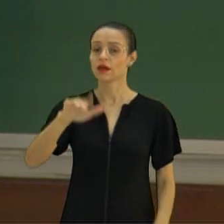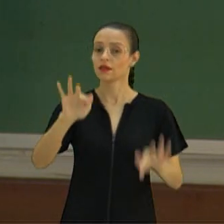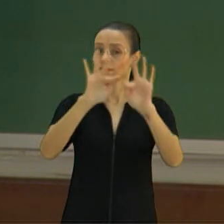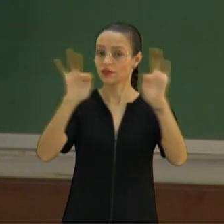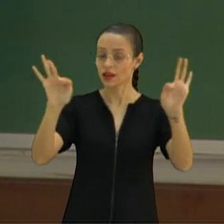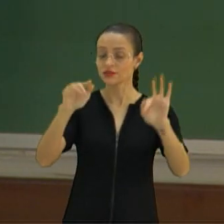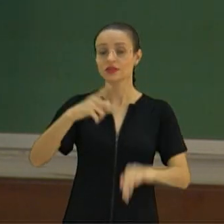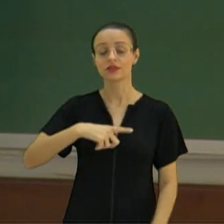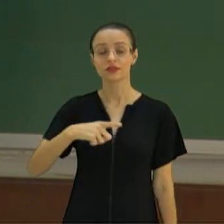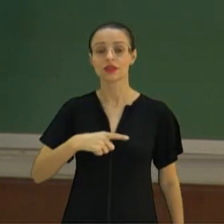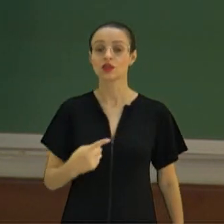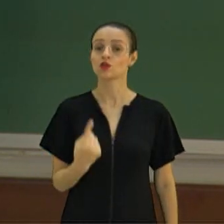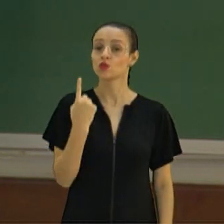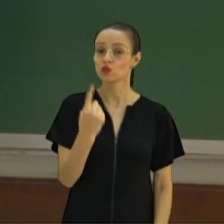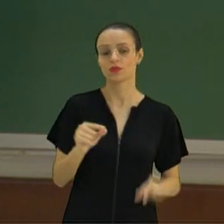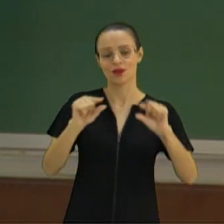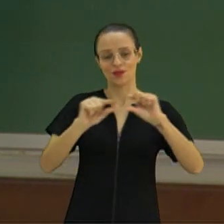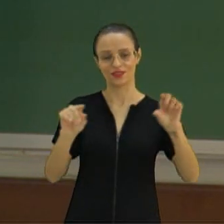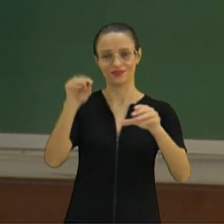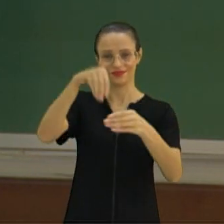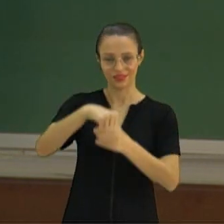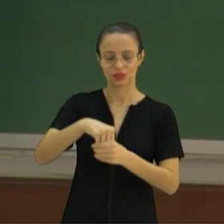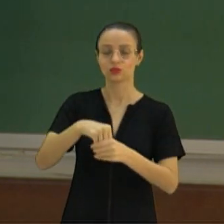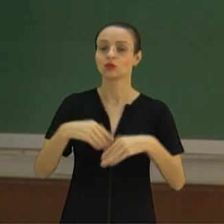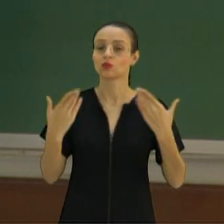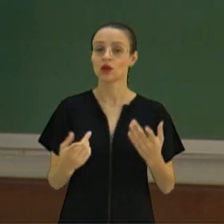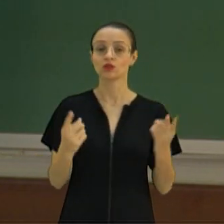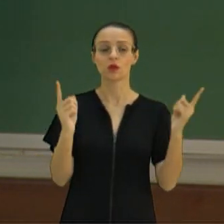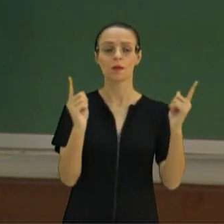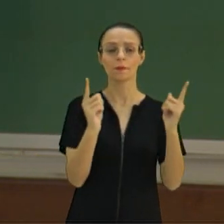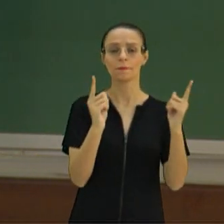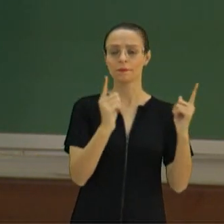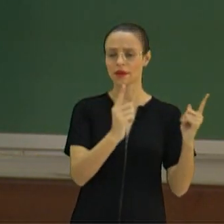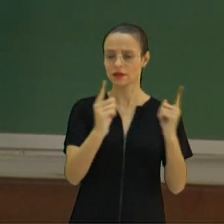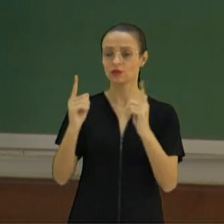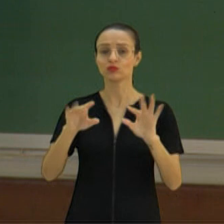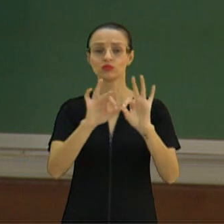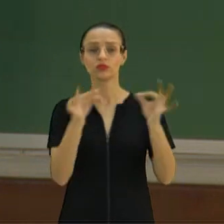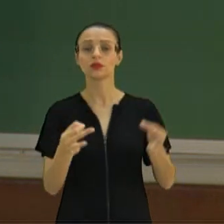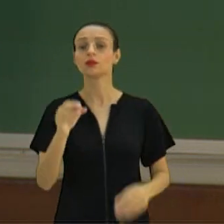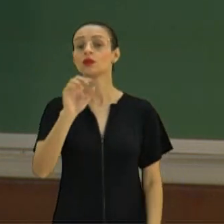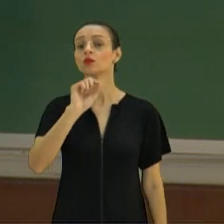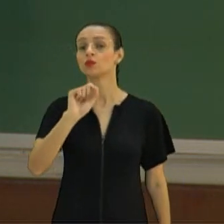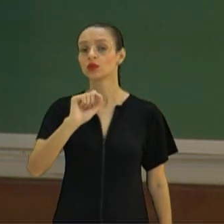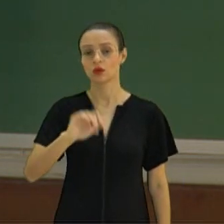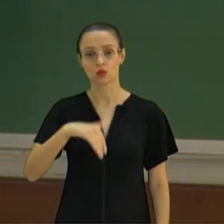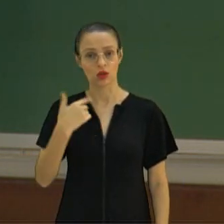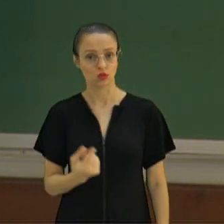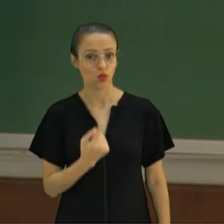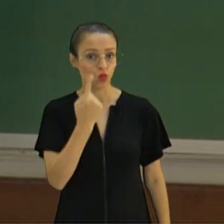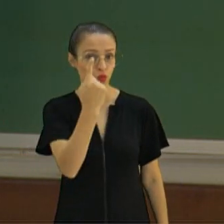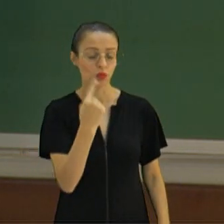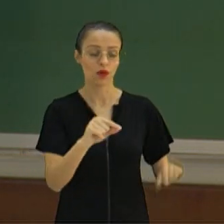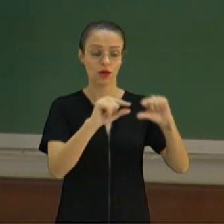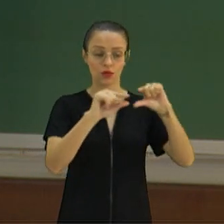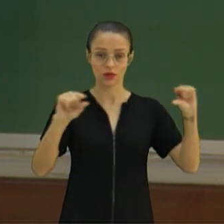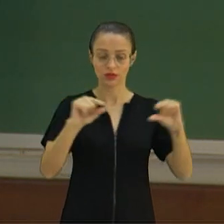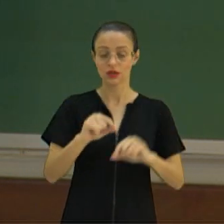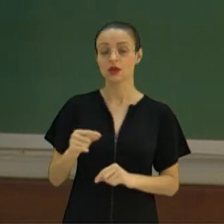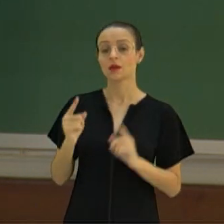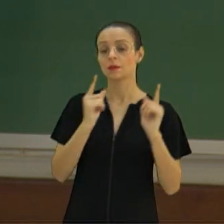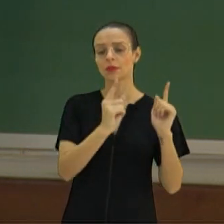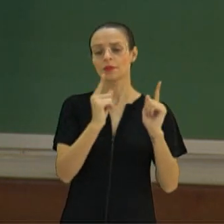pelo menos uma oração. Quando o período é simples, quando ele é constituído de uma oração.